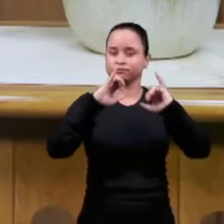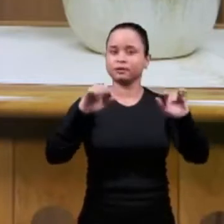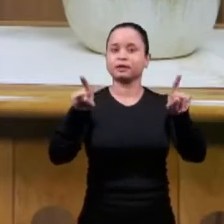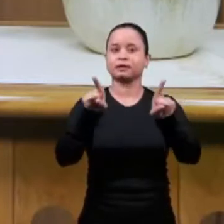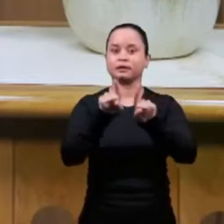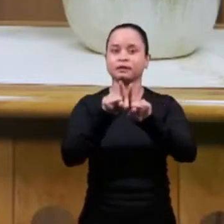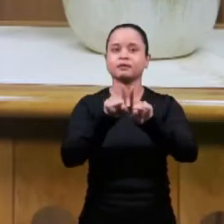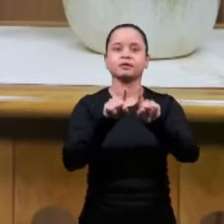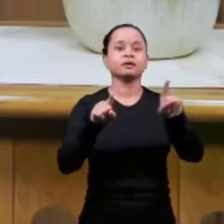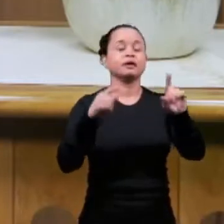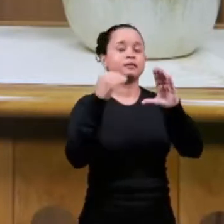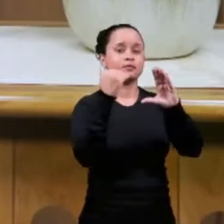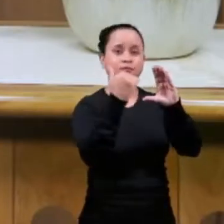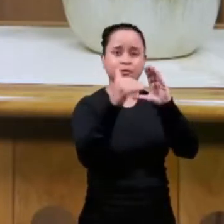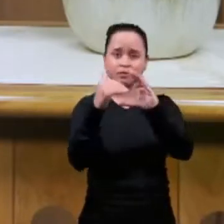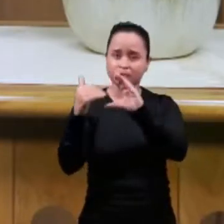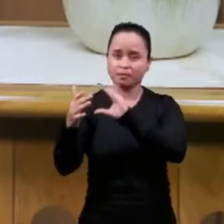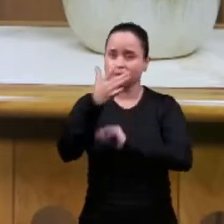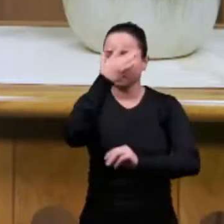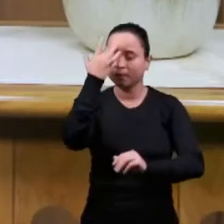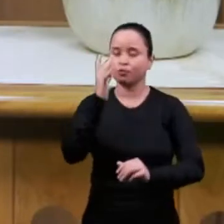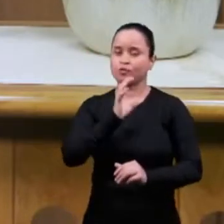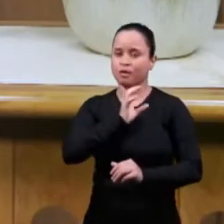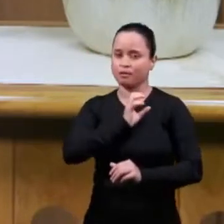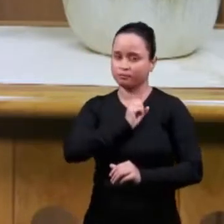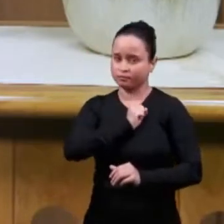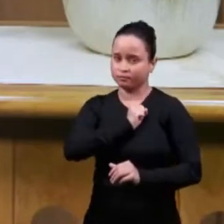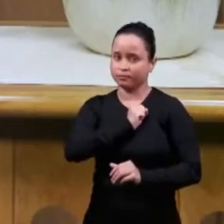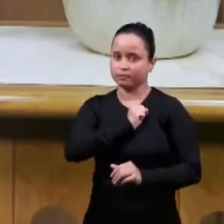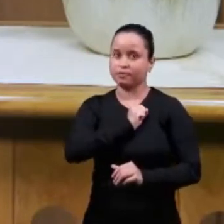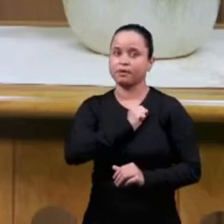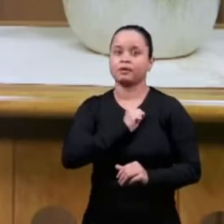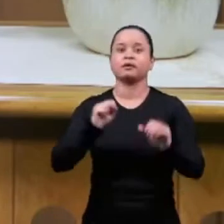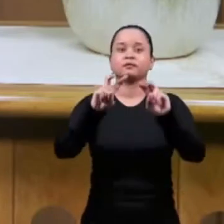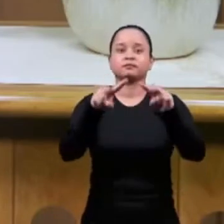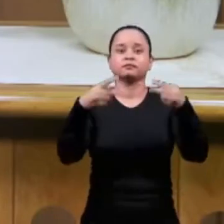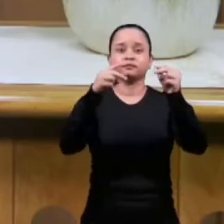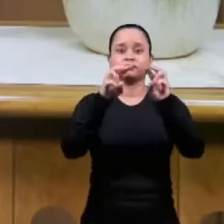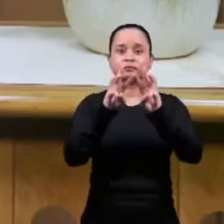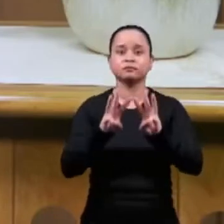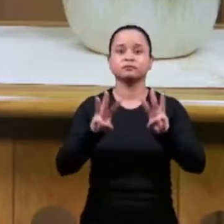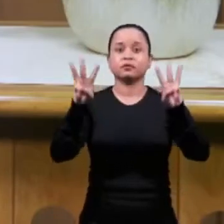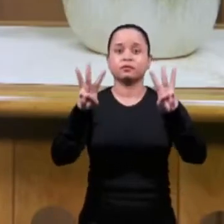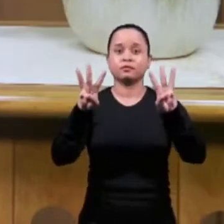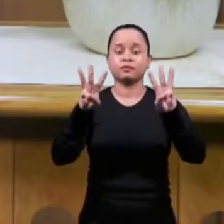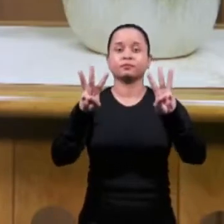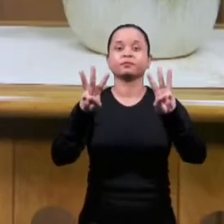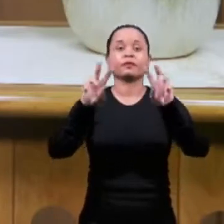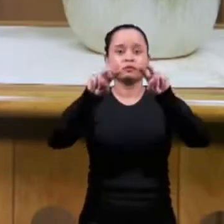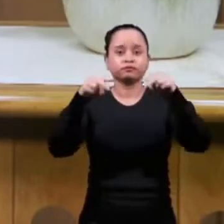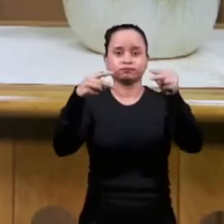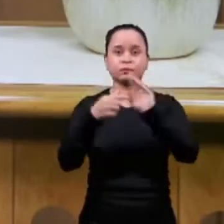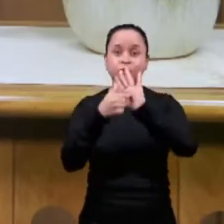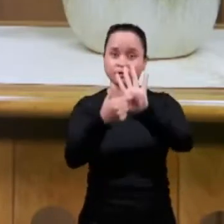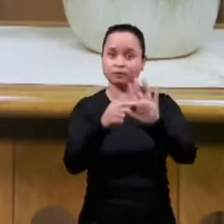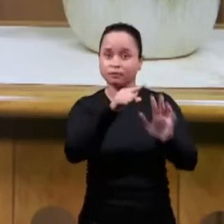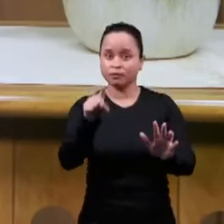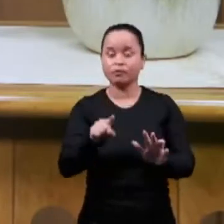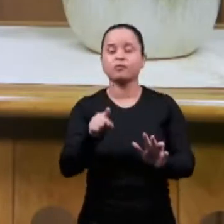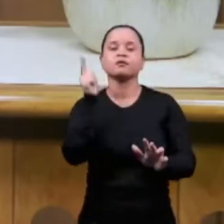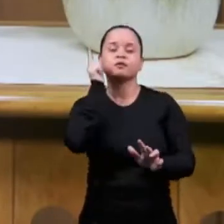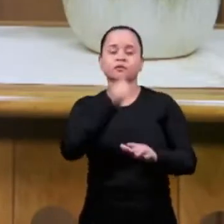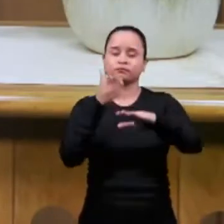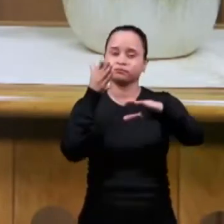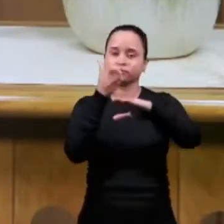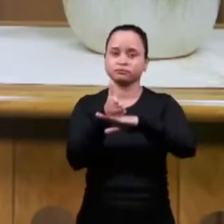para pessoas que lhes são queridas os links. Certamente você recebeu um desses links, está acessando, está